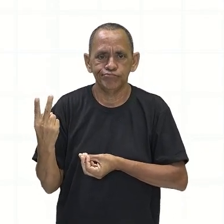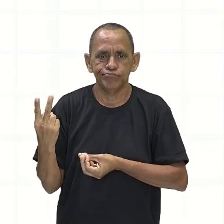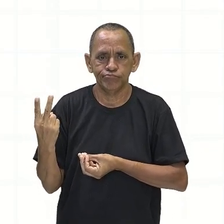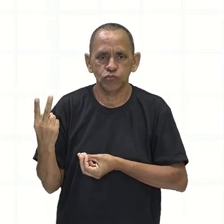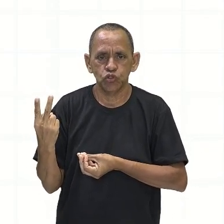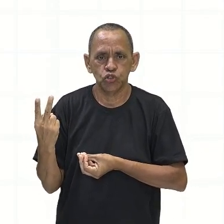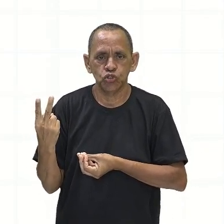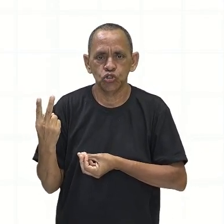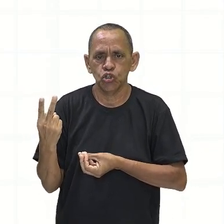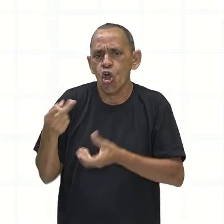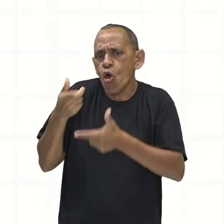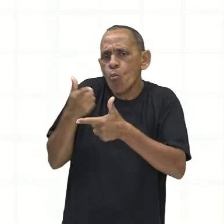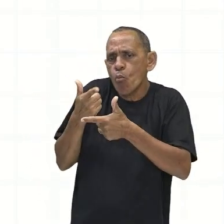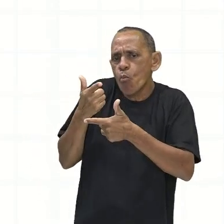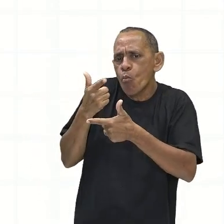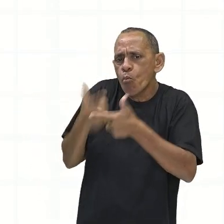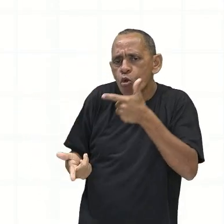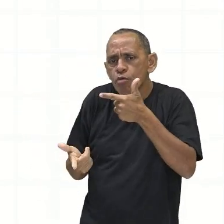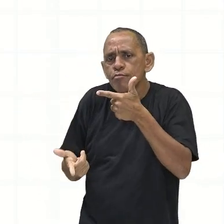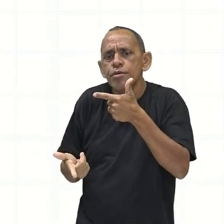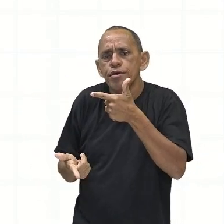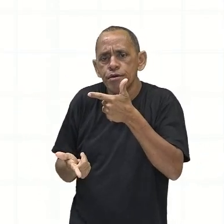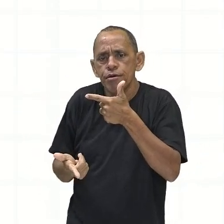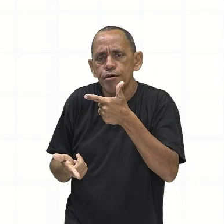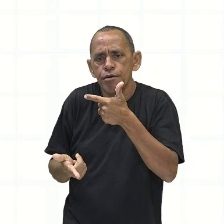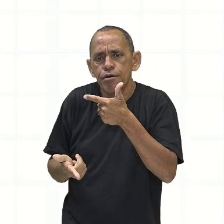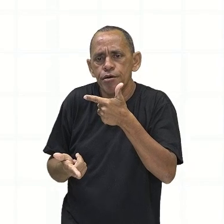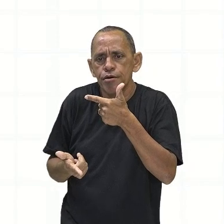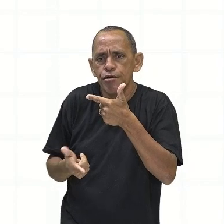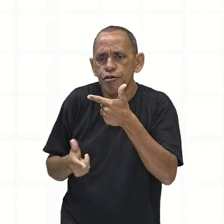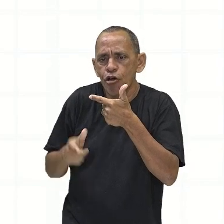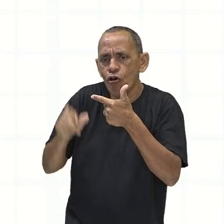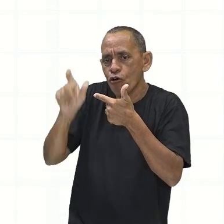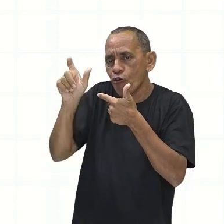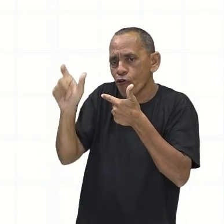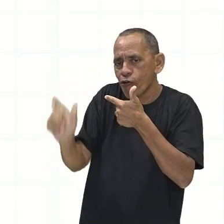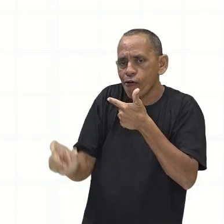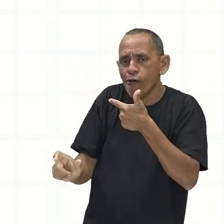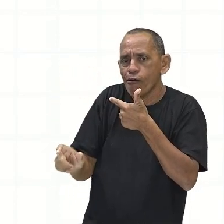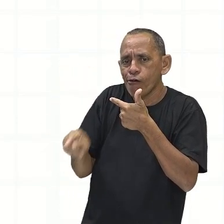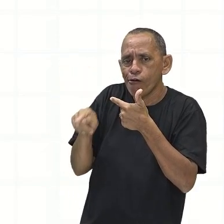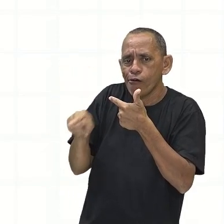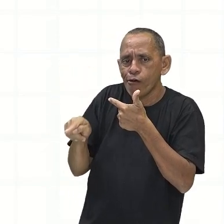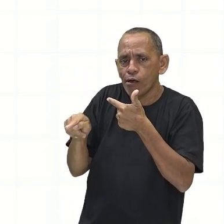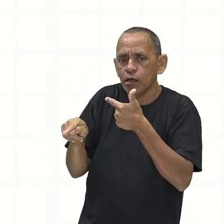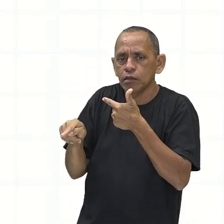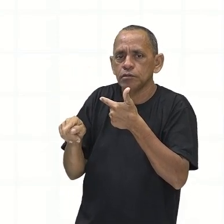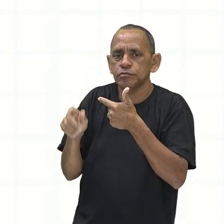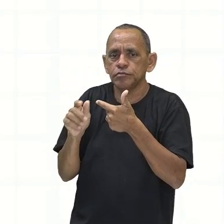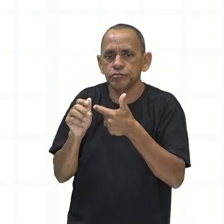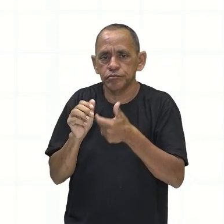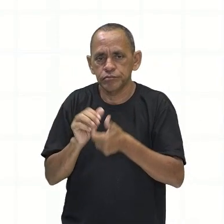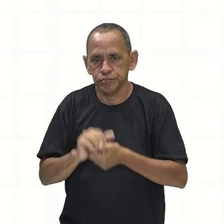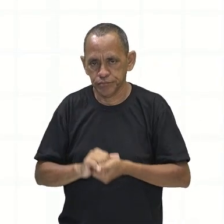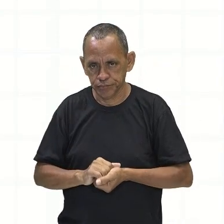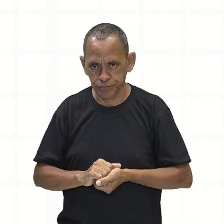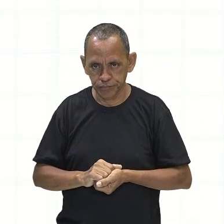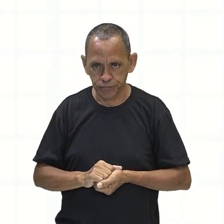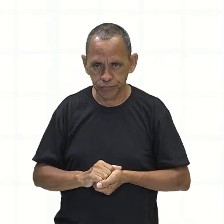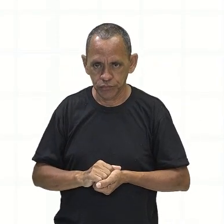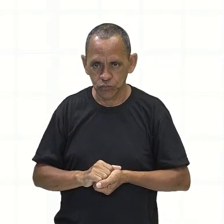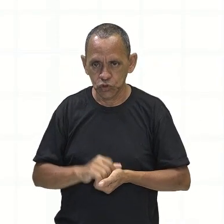ver a quem se refere aqui. Delas o quê? Não permitiu, como se fosse um tesouro, voltando aqui, é claro que